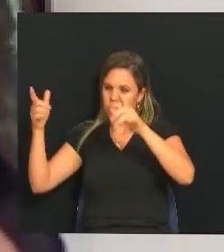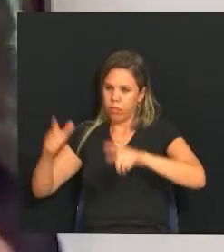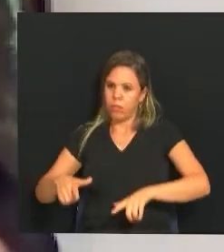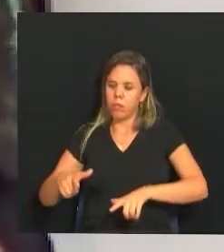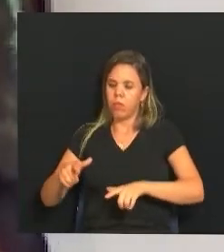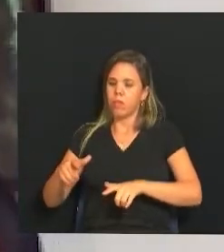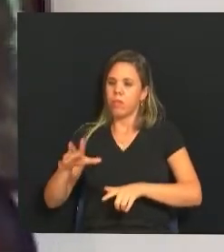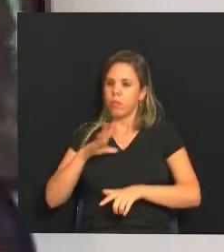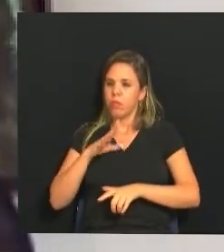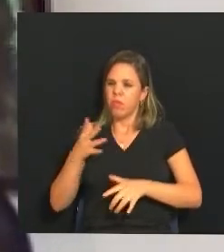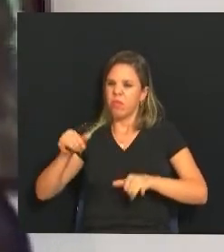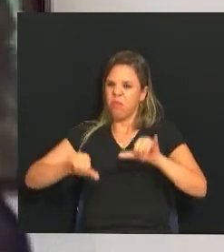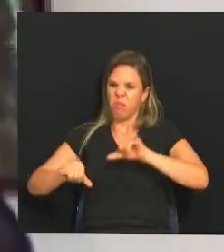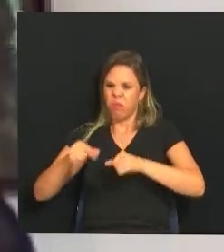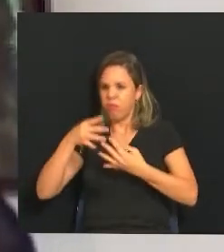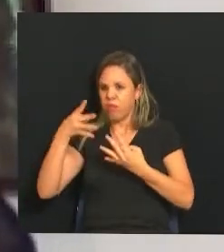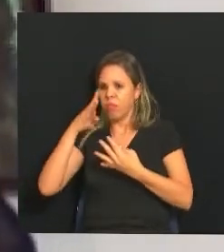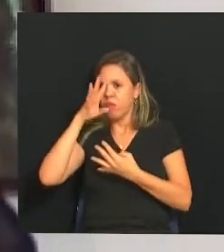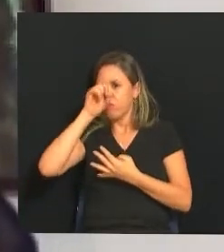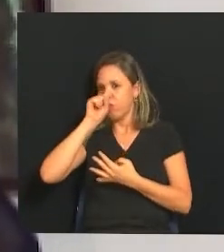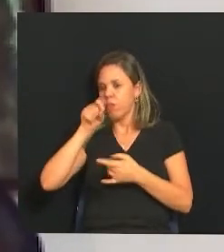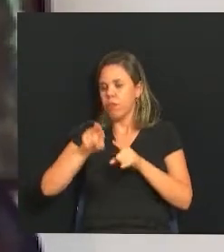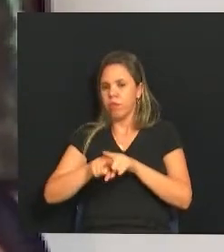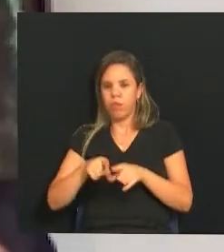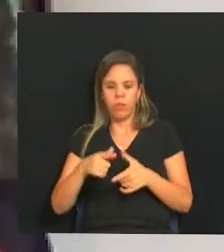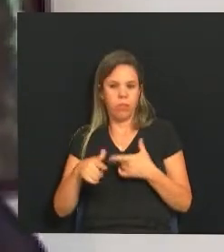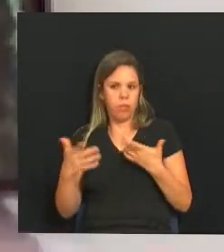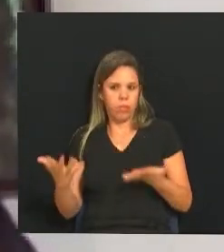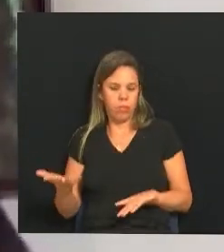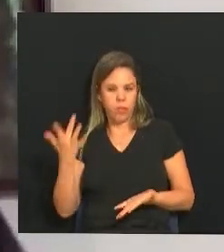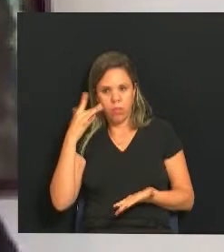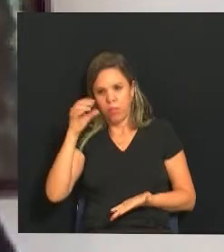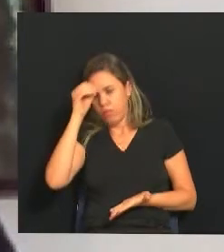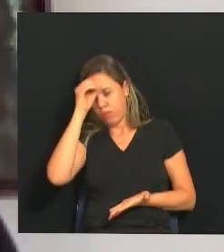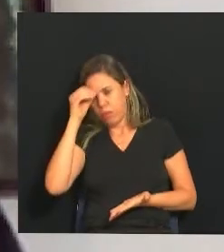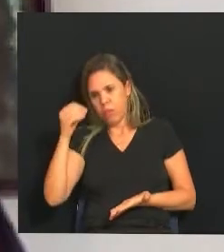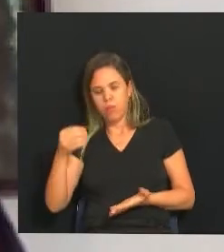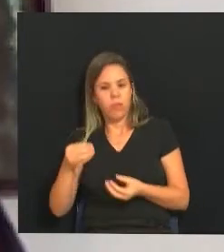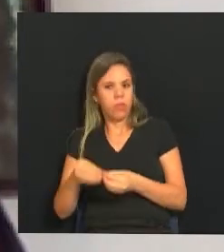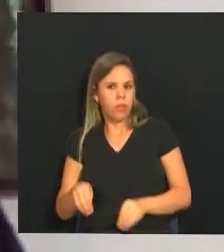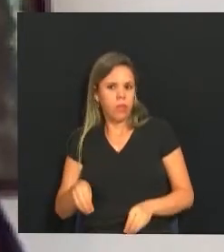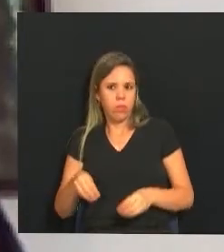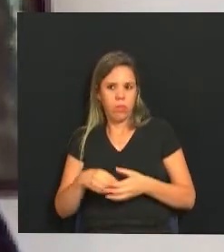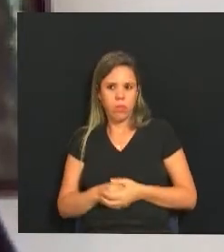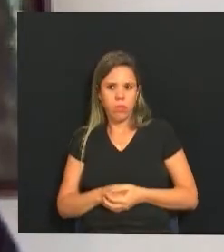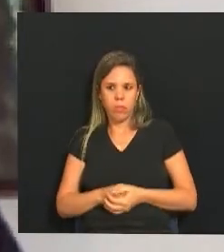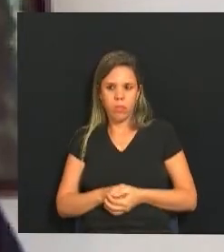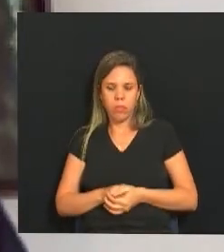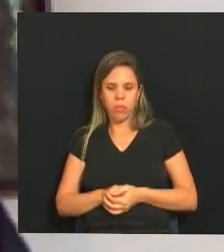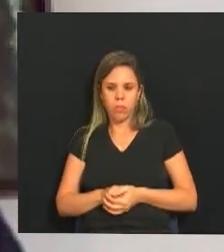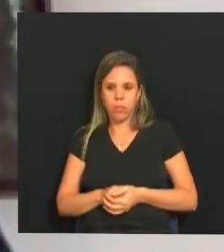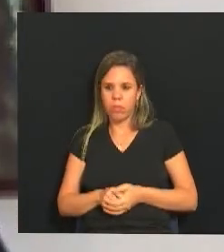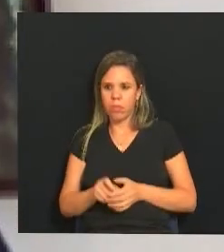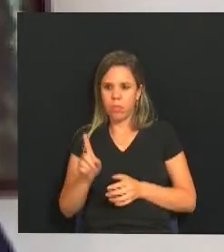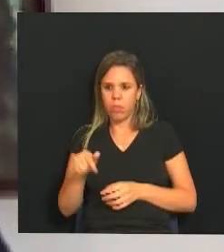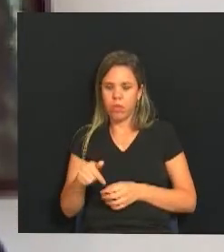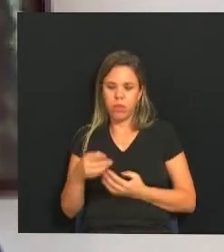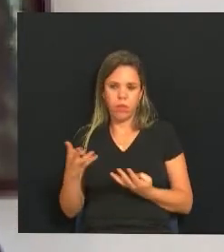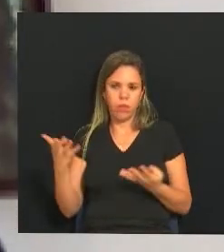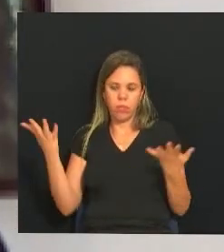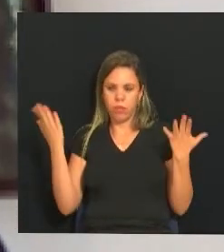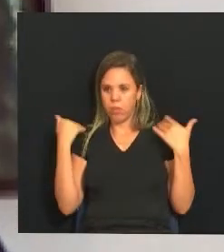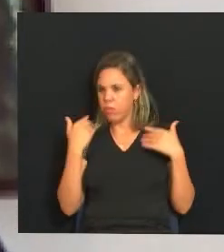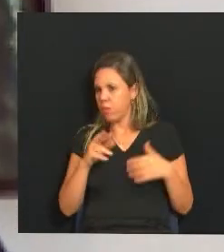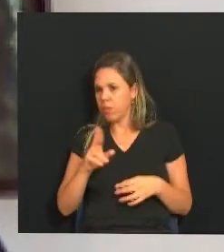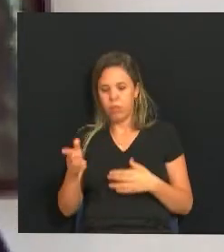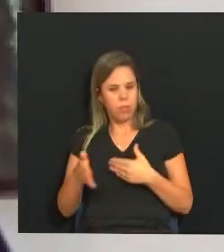outros armamentos, né, com características nucleares também, a gente não sabe exatamente qual que é o impacto disso. E o impacto nuclear, a gente sabe